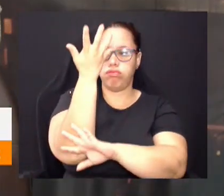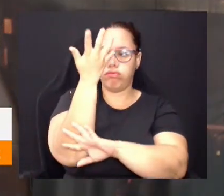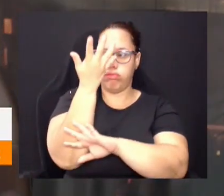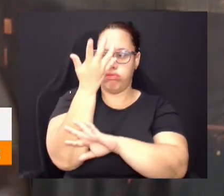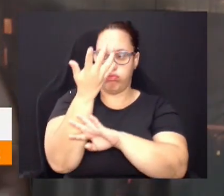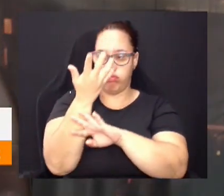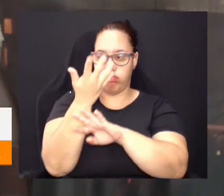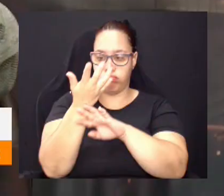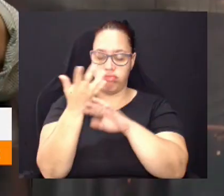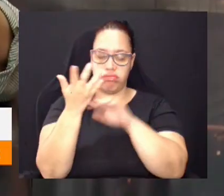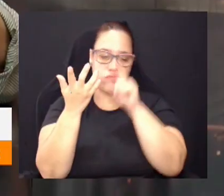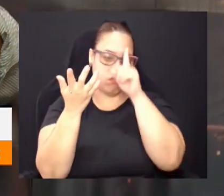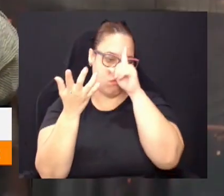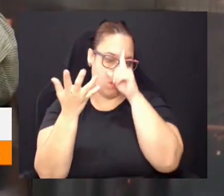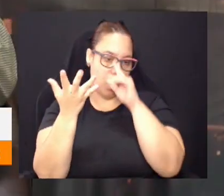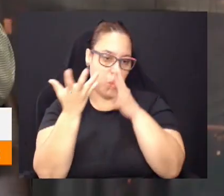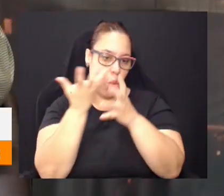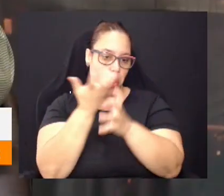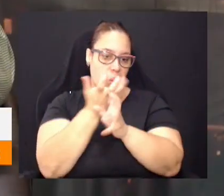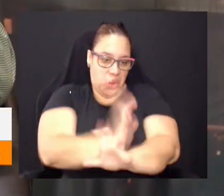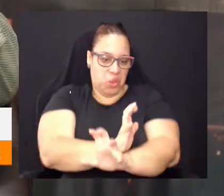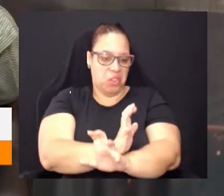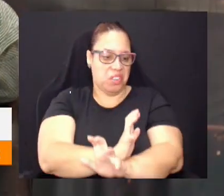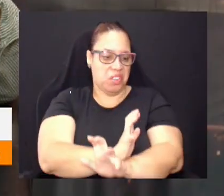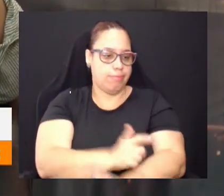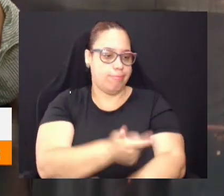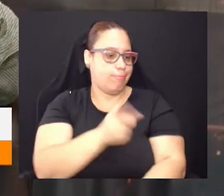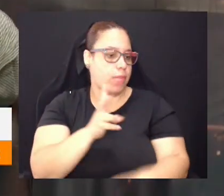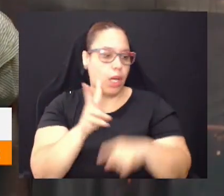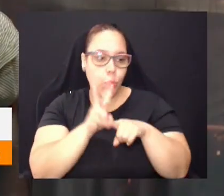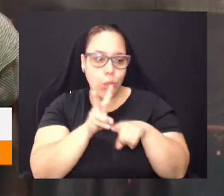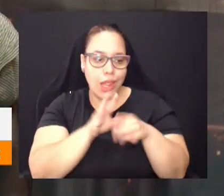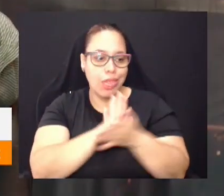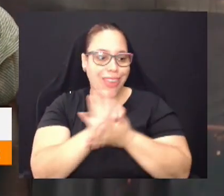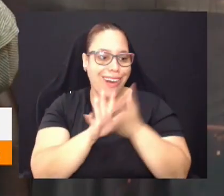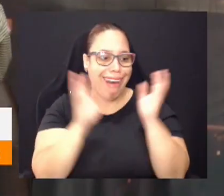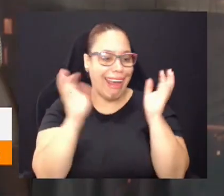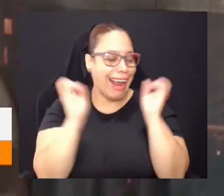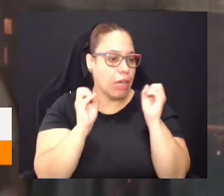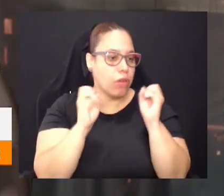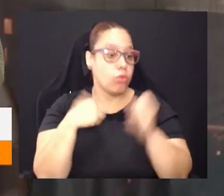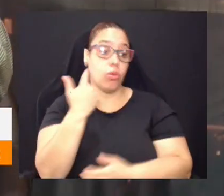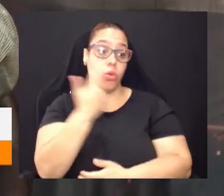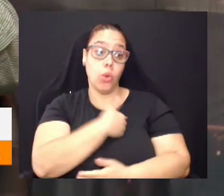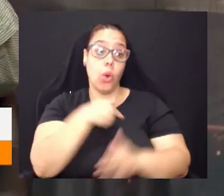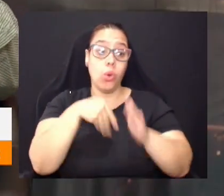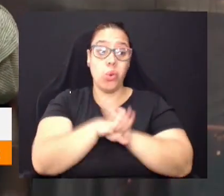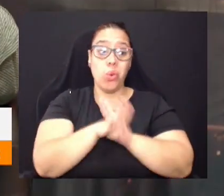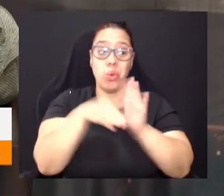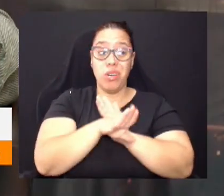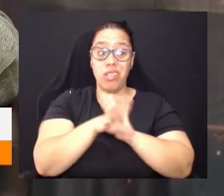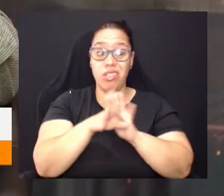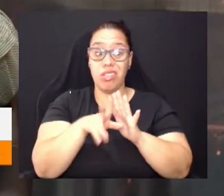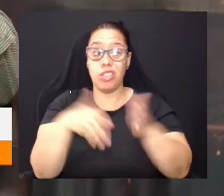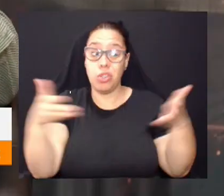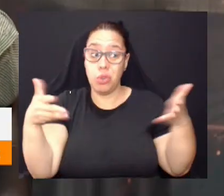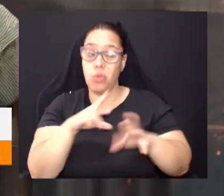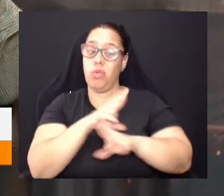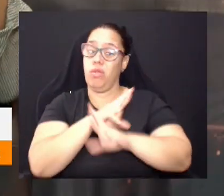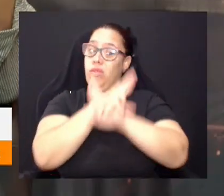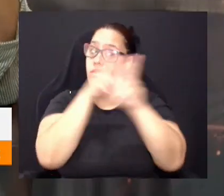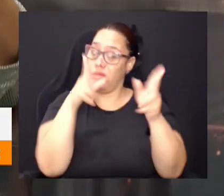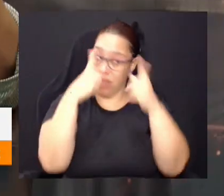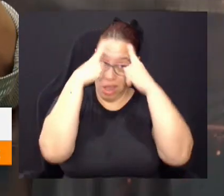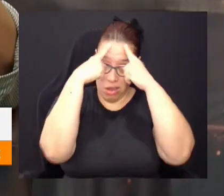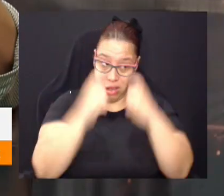amareladas, secando, sem cuidado, né? Então, a nossa atitude presente faz diferença. E as violências, muitas